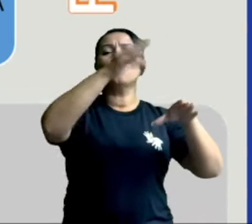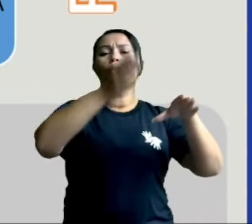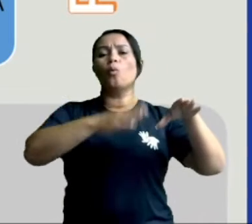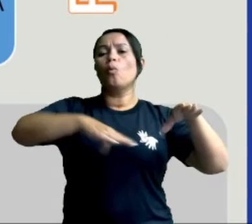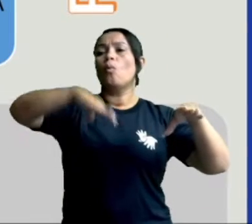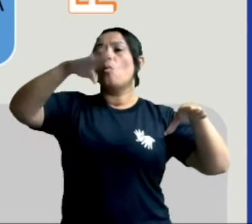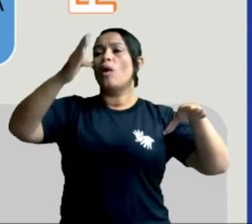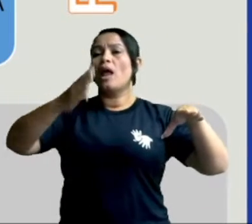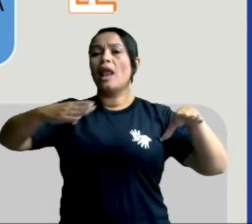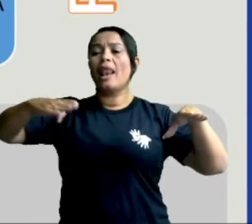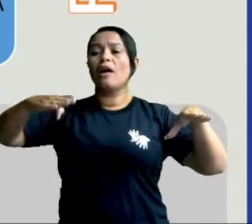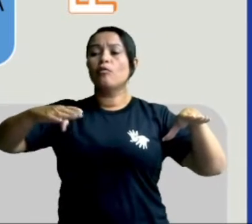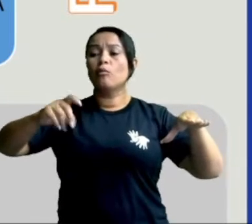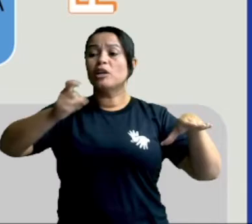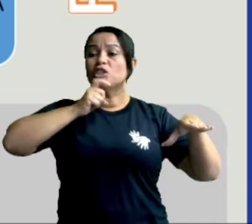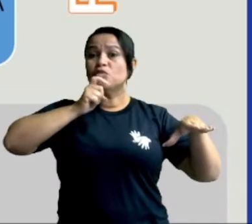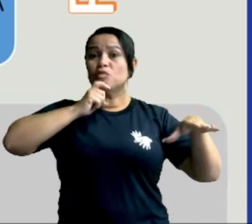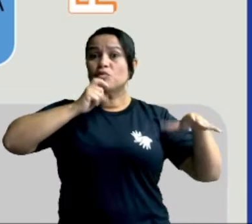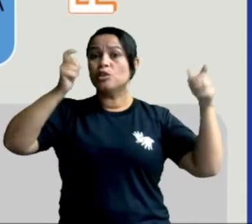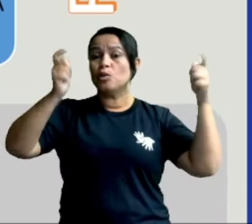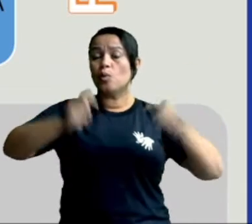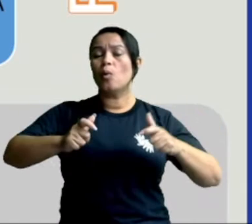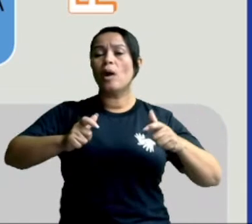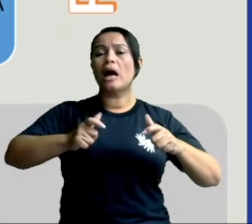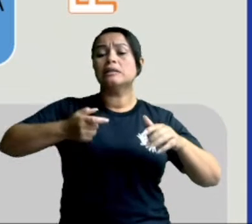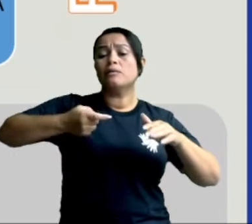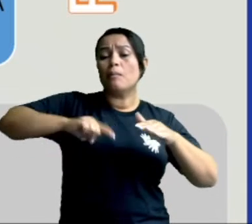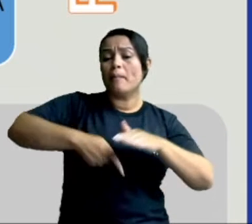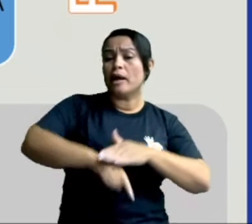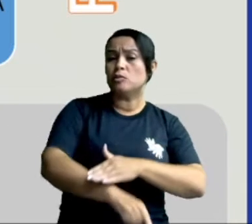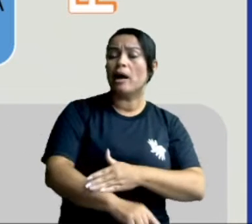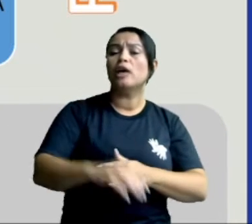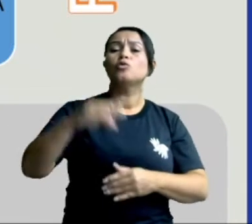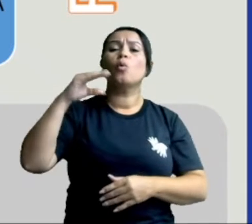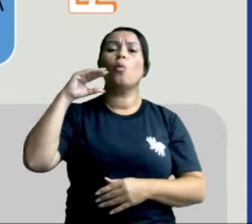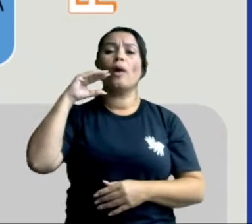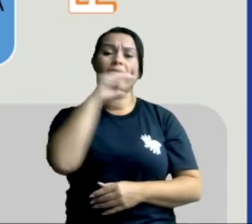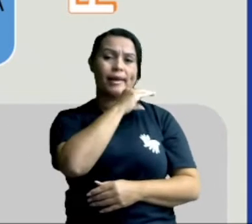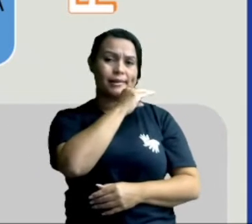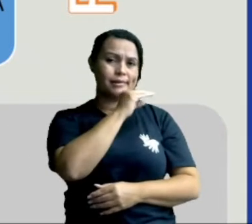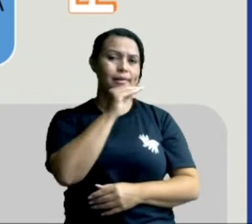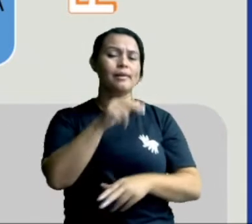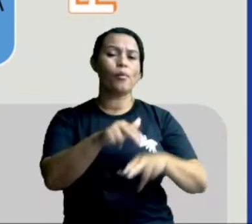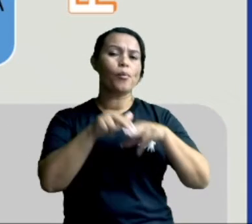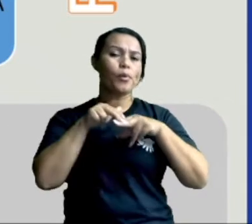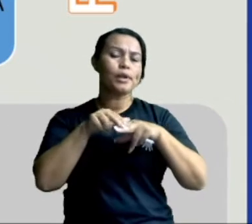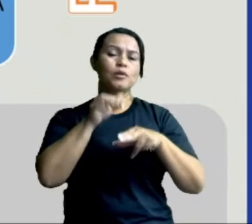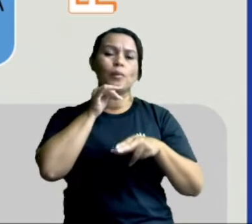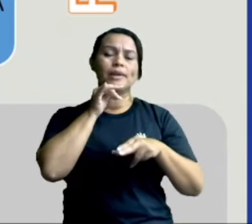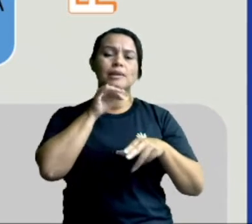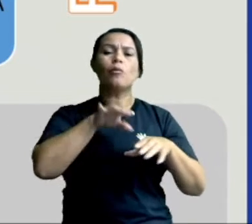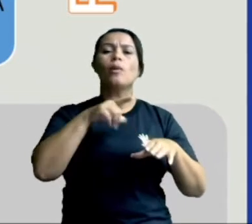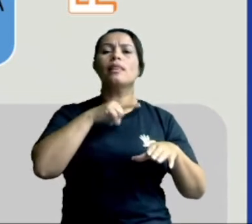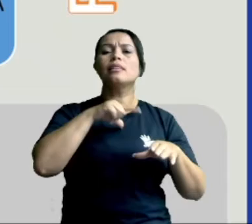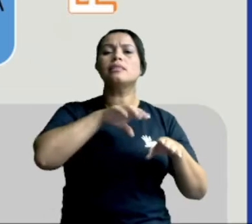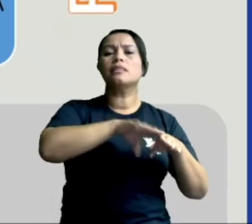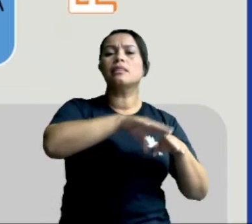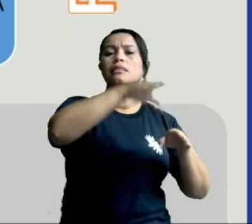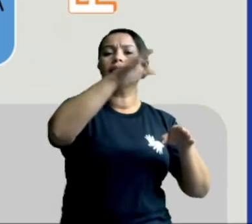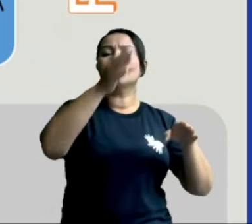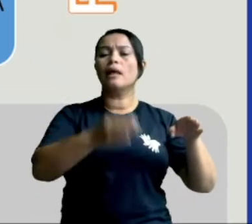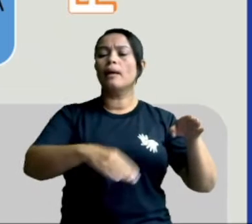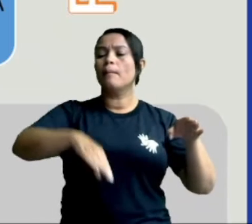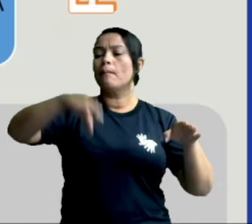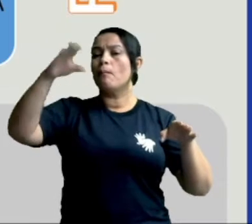mais frio lugar e quanto mais baixo mais quente lugar por isso que na montanha no